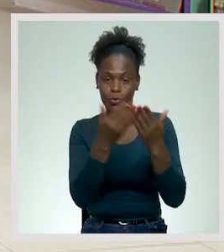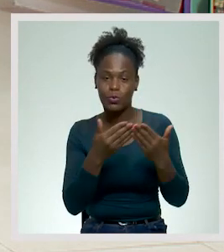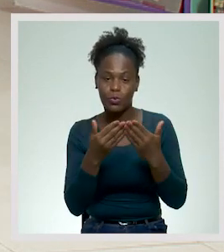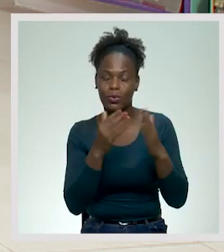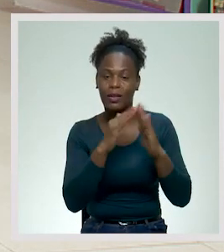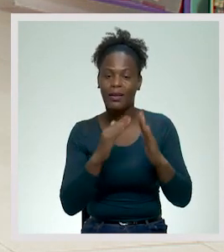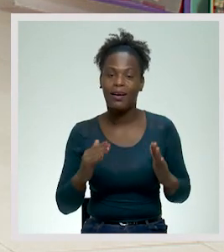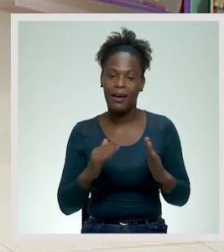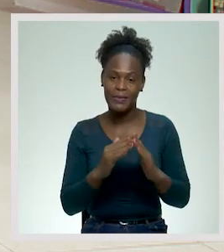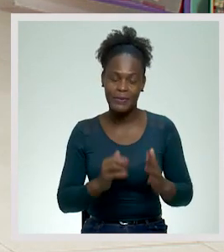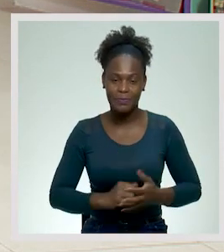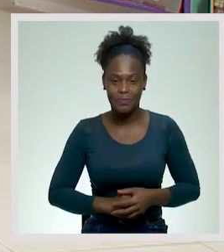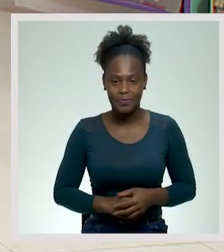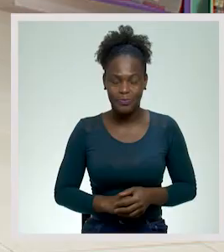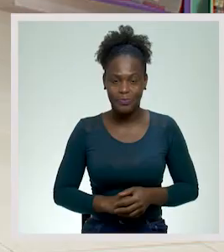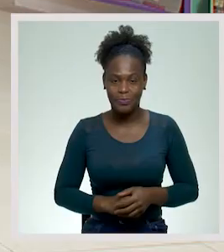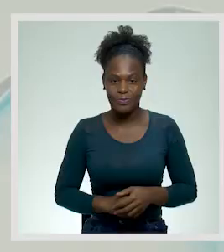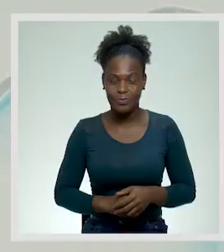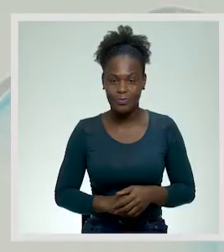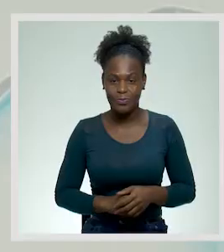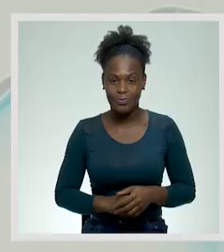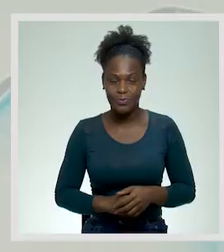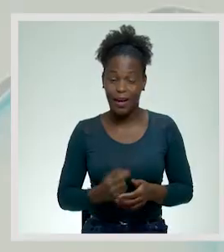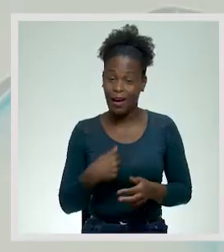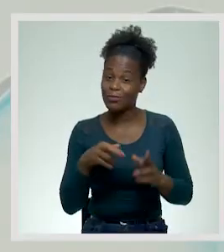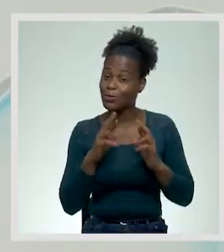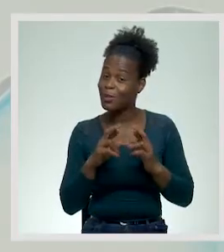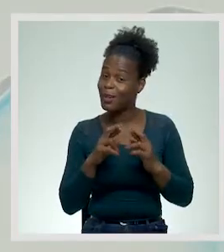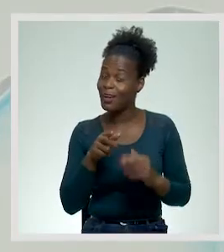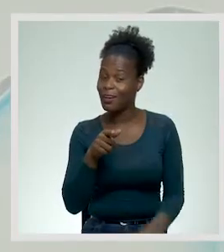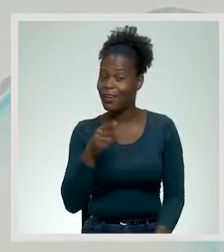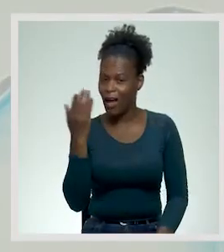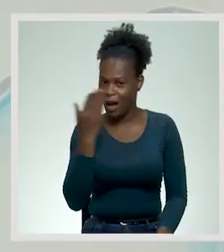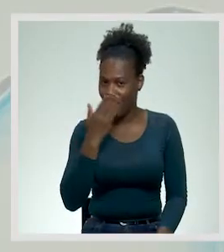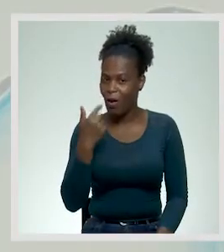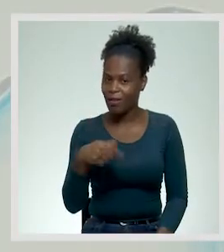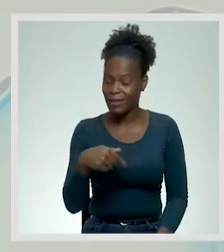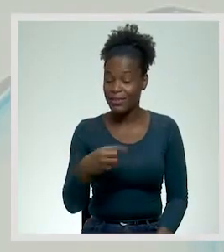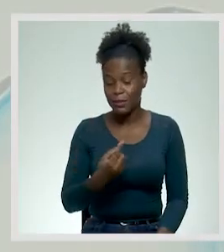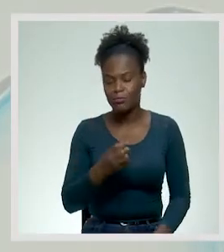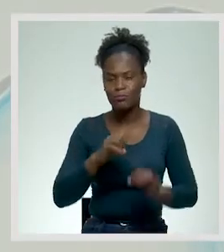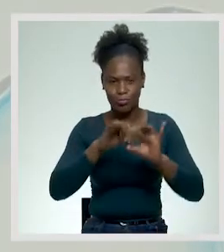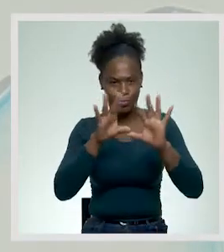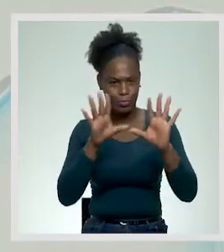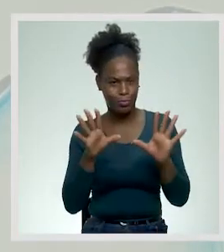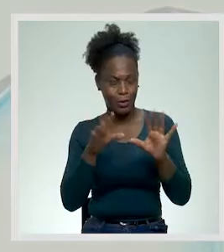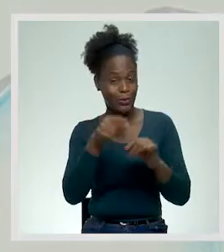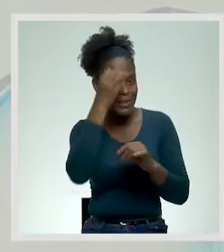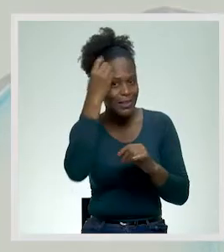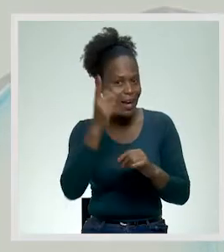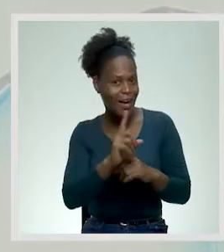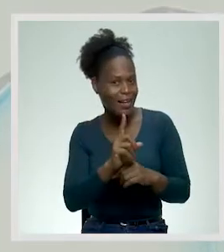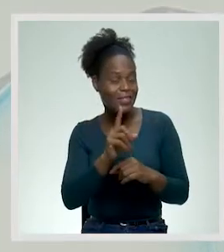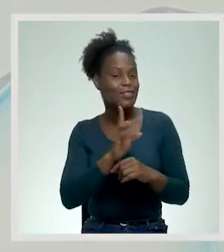Aprender e Estudar em Casa. Espero que a aula tenha sido esclarecedora. Não se